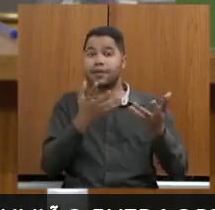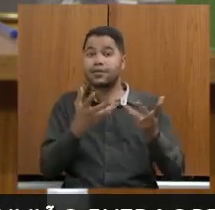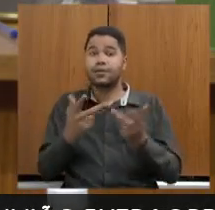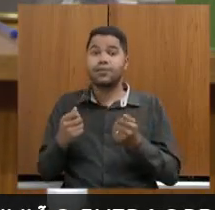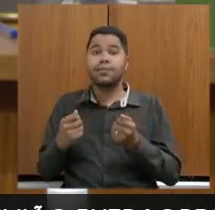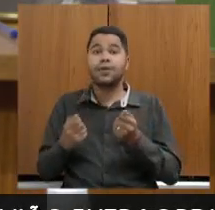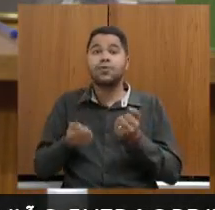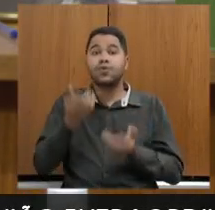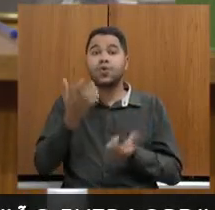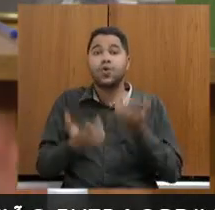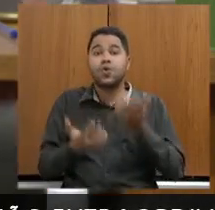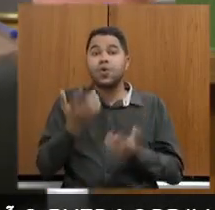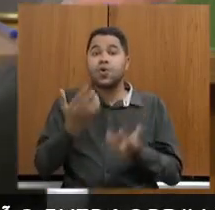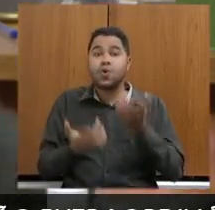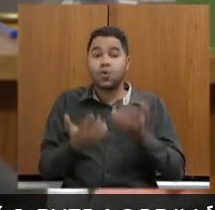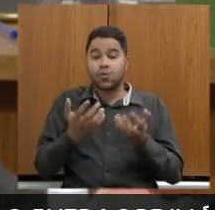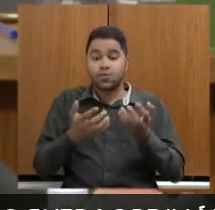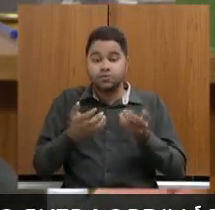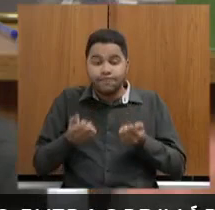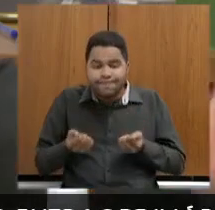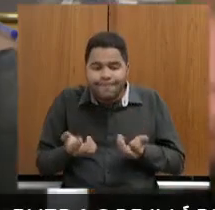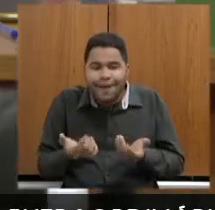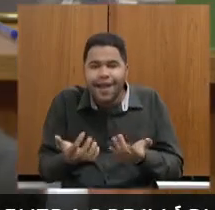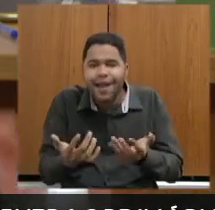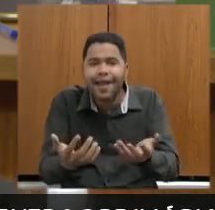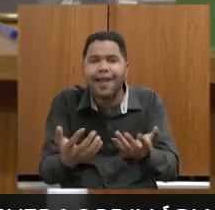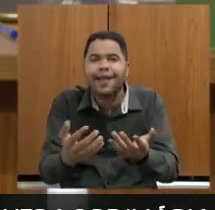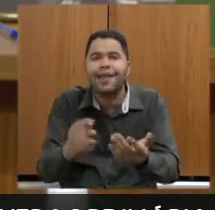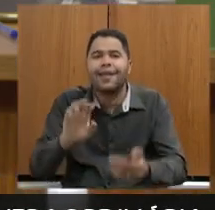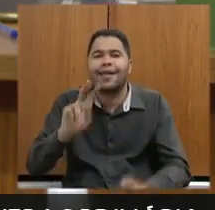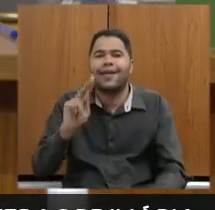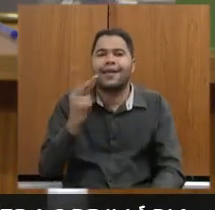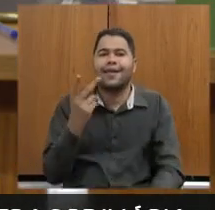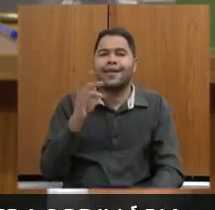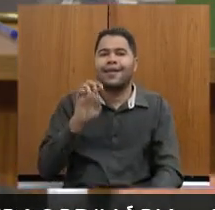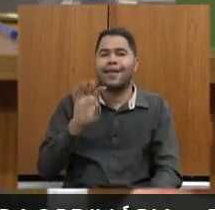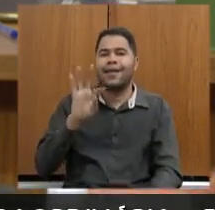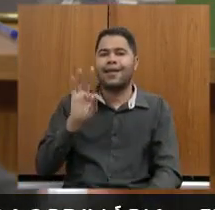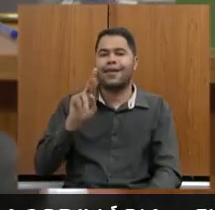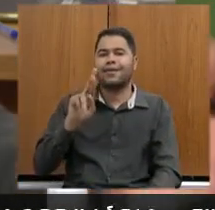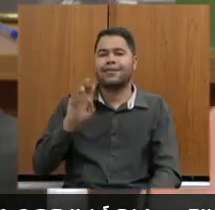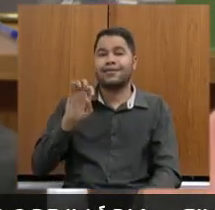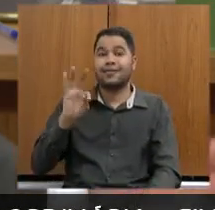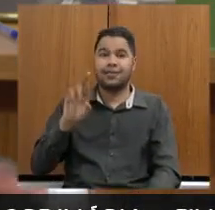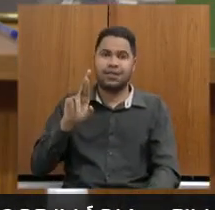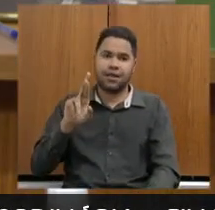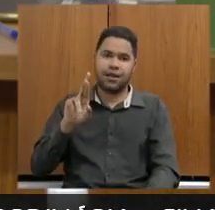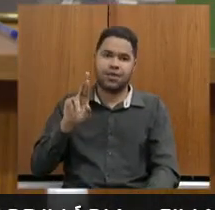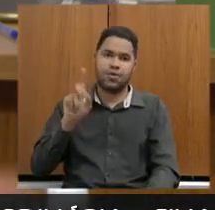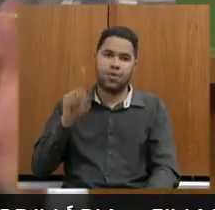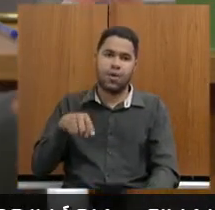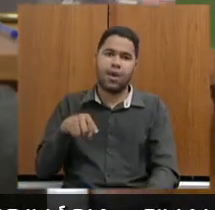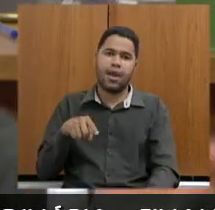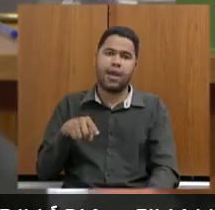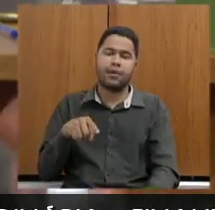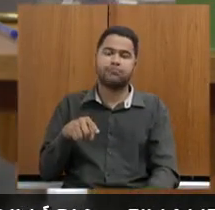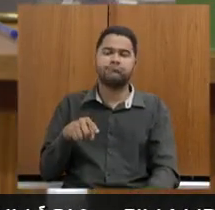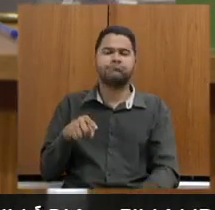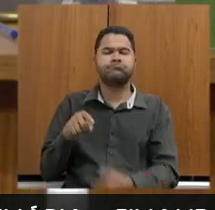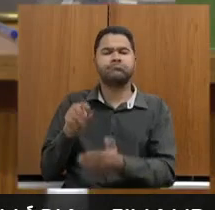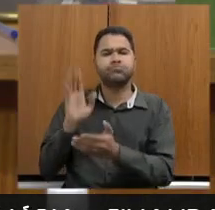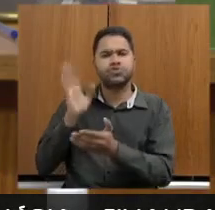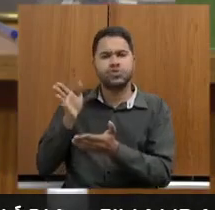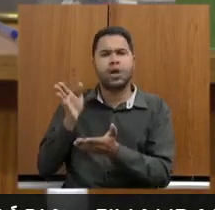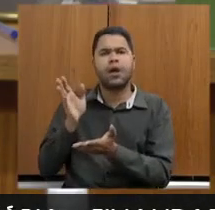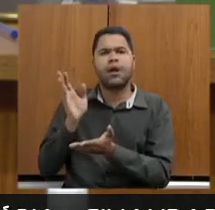ocorrências com incêndio em vegetação que é um extractor que nós pegamos judicialmente como depositário fiel fizemos